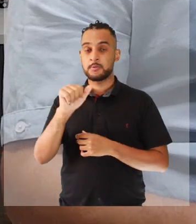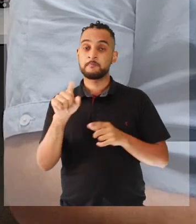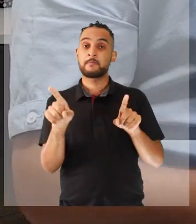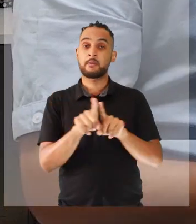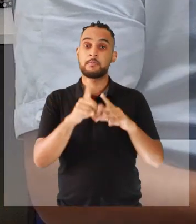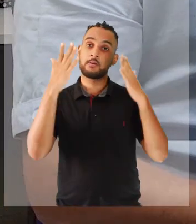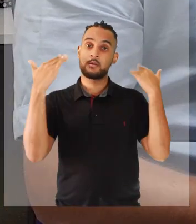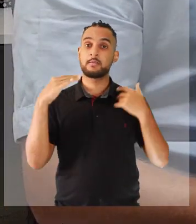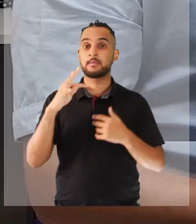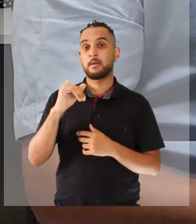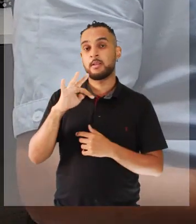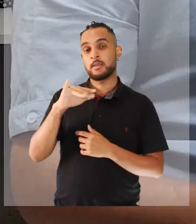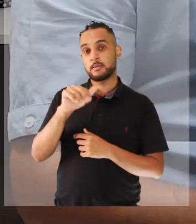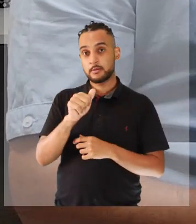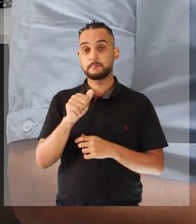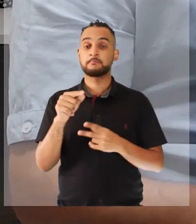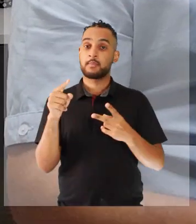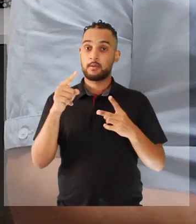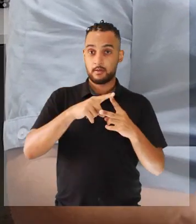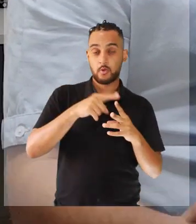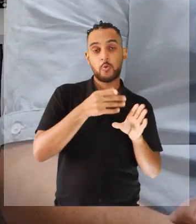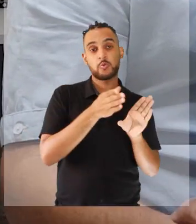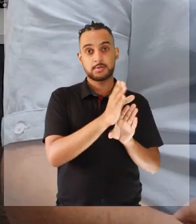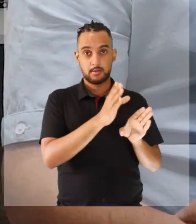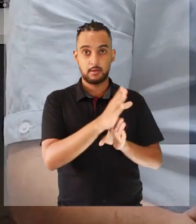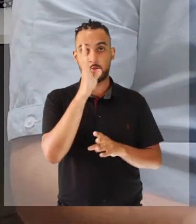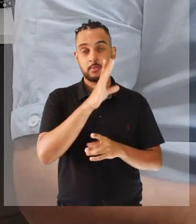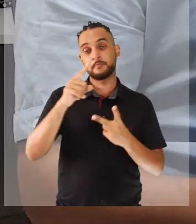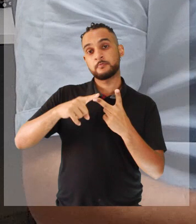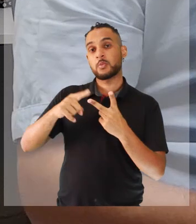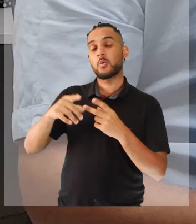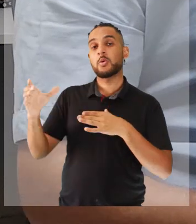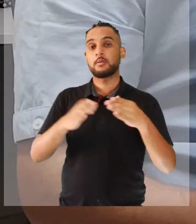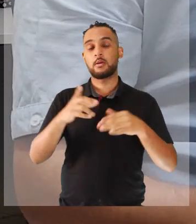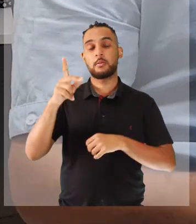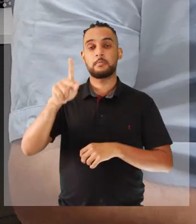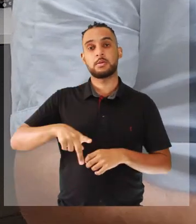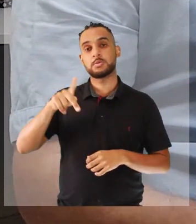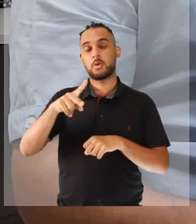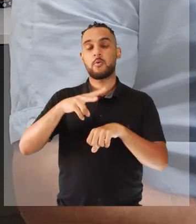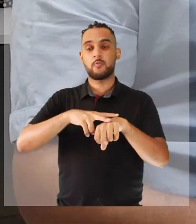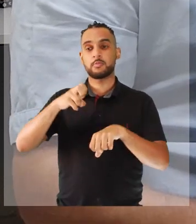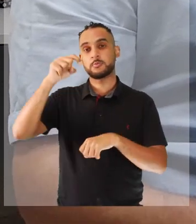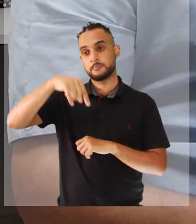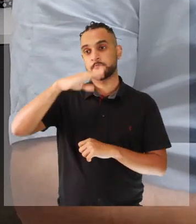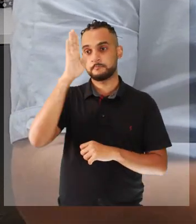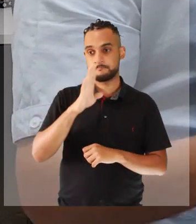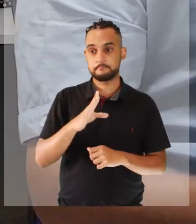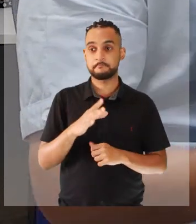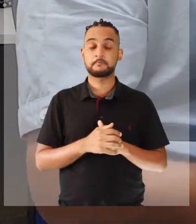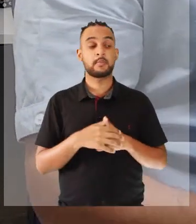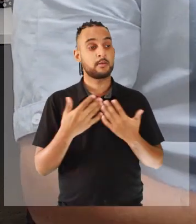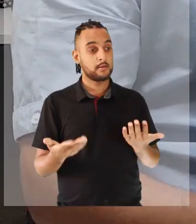Lécia e a irmã Thalita. A irmã Lécia é conselheira do Brasil e a irmã Thalita, coordenadora da Pastoral